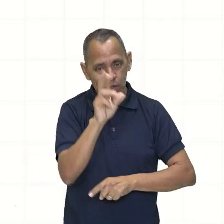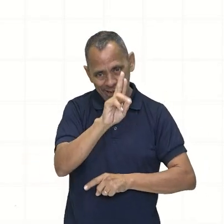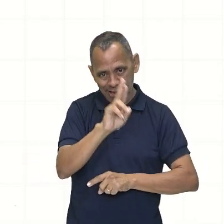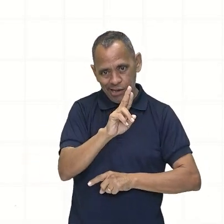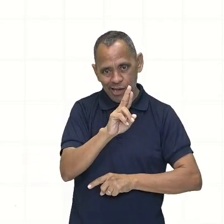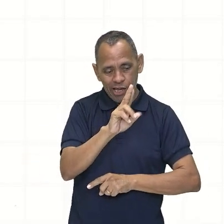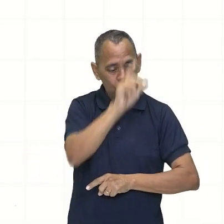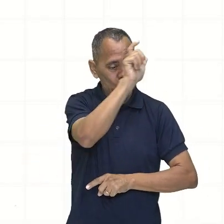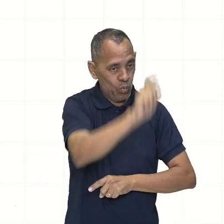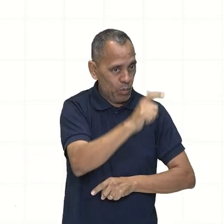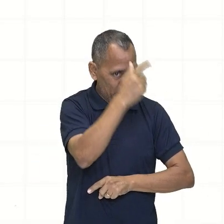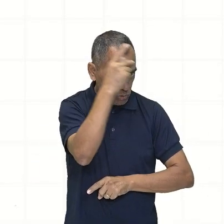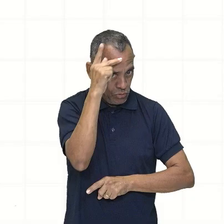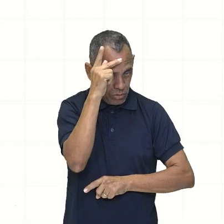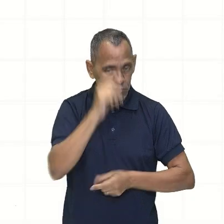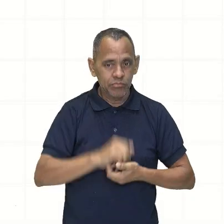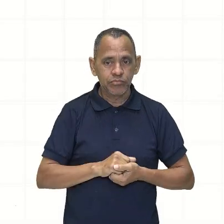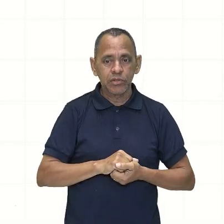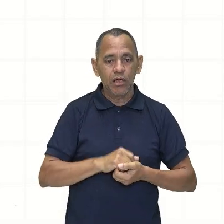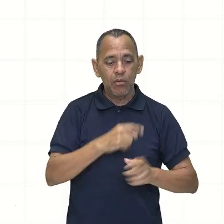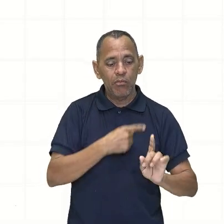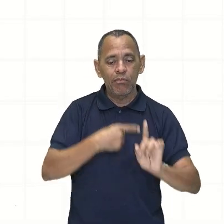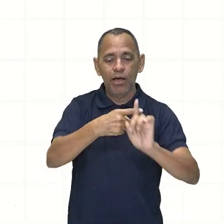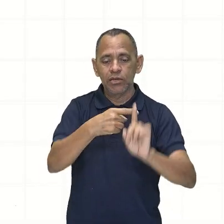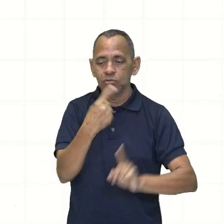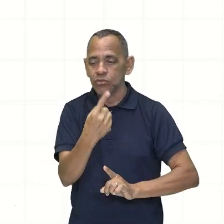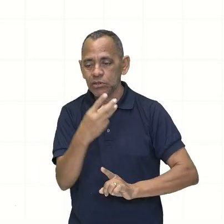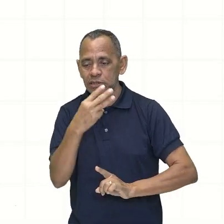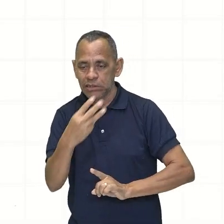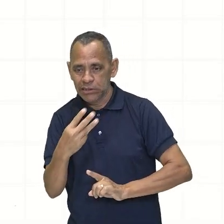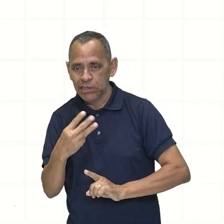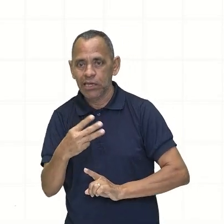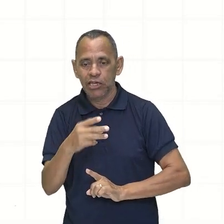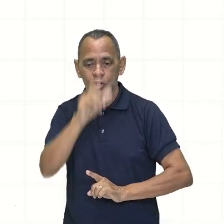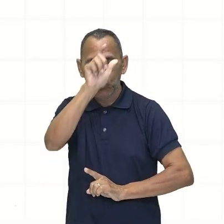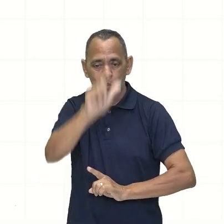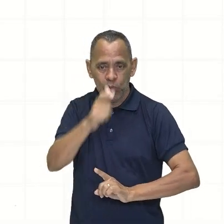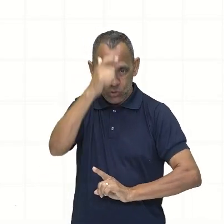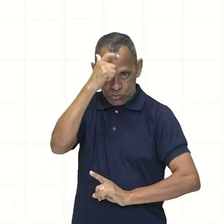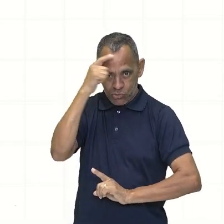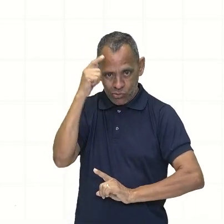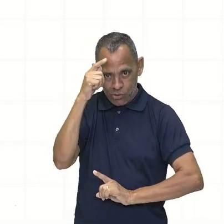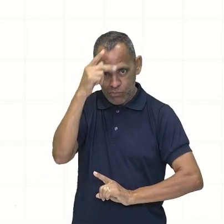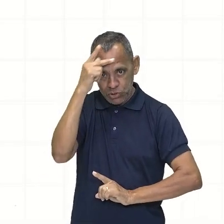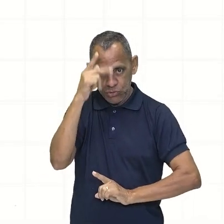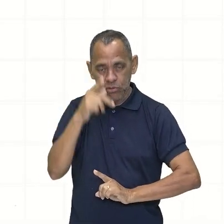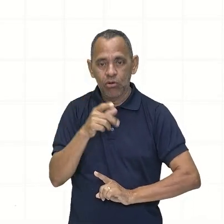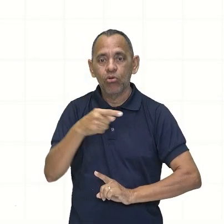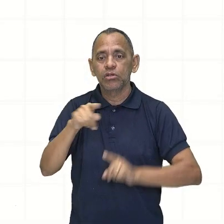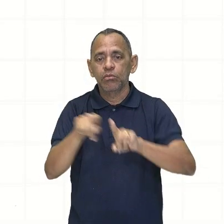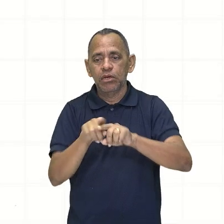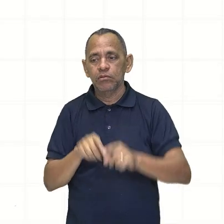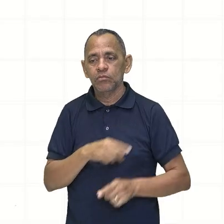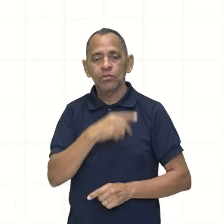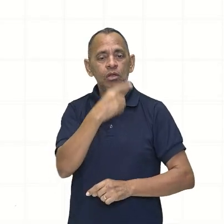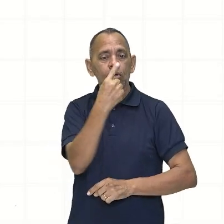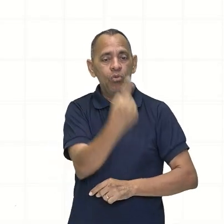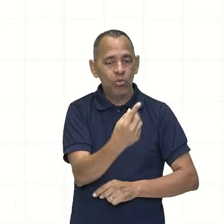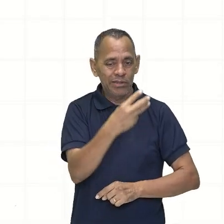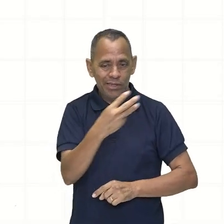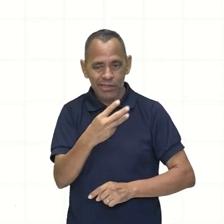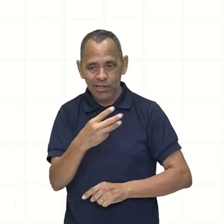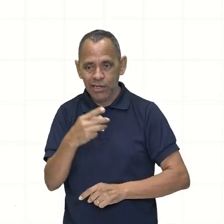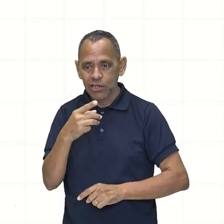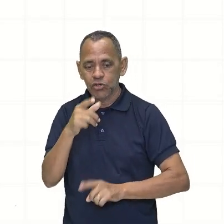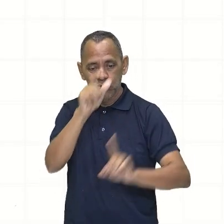pessoa, mais R$ 133 eu estou devendo para outra, estou devendo R$ 133 para uma terceira